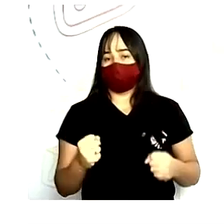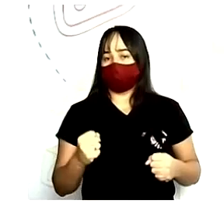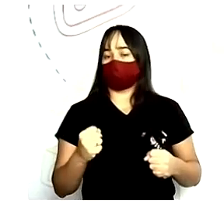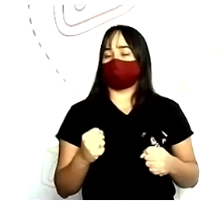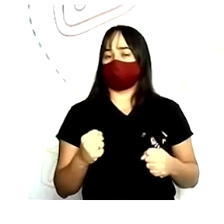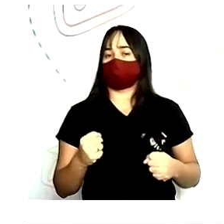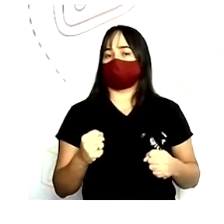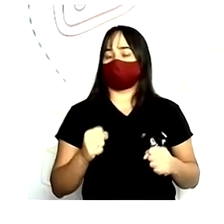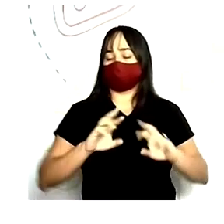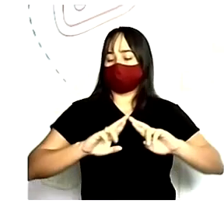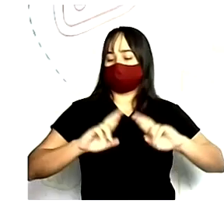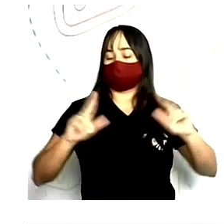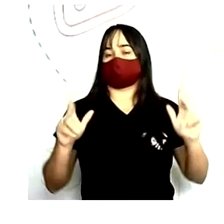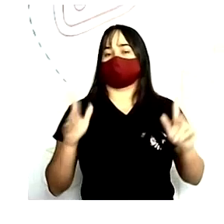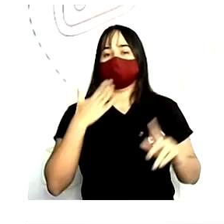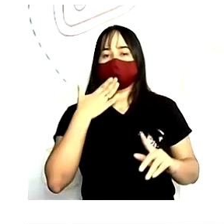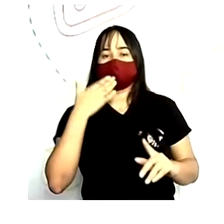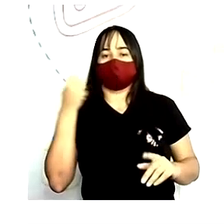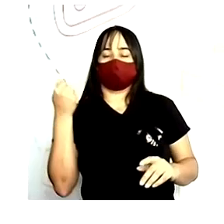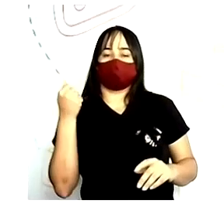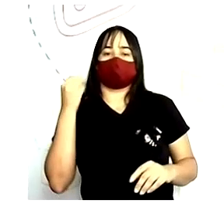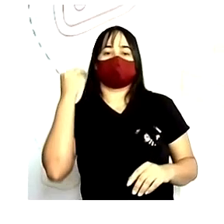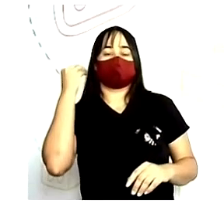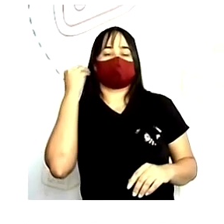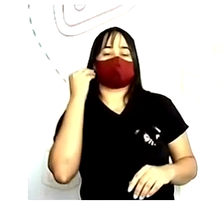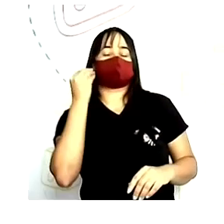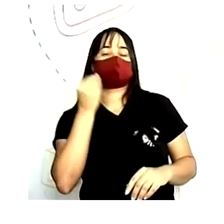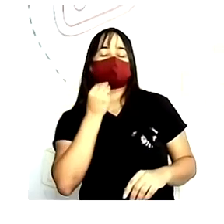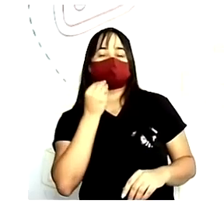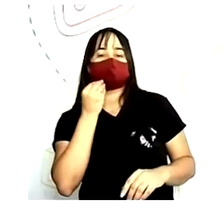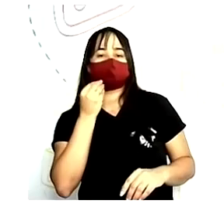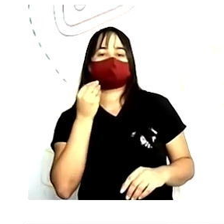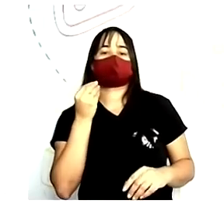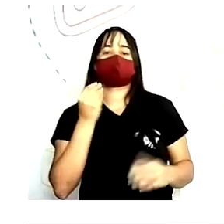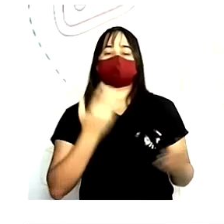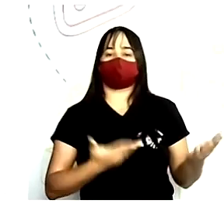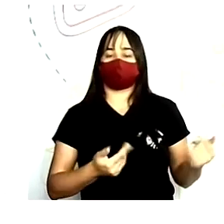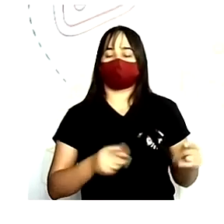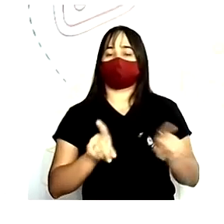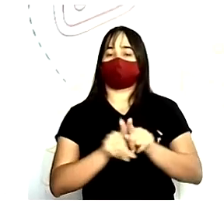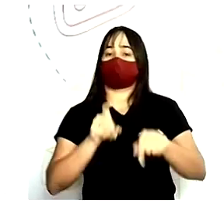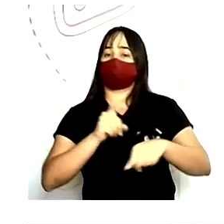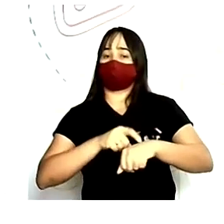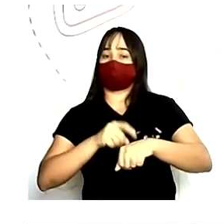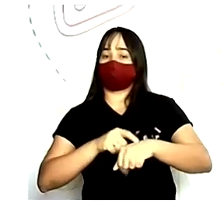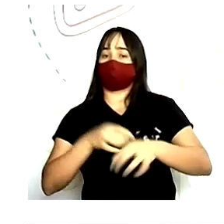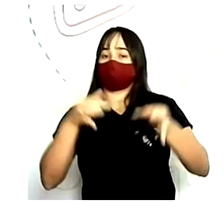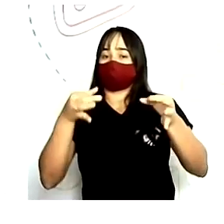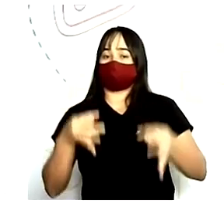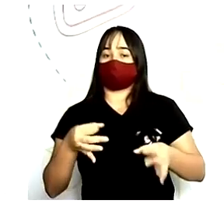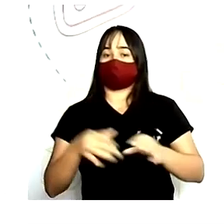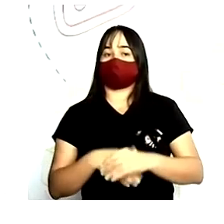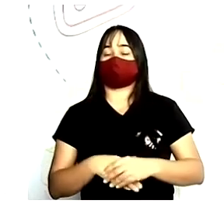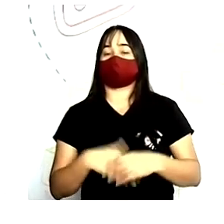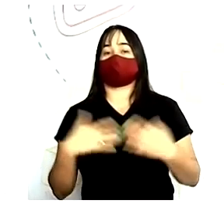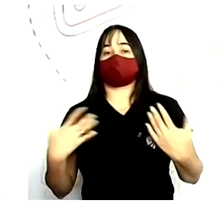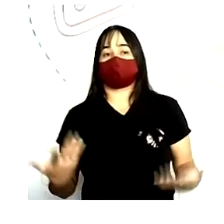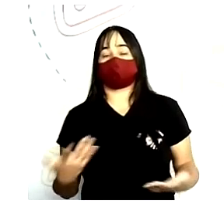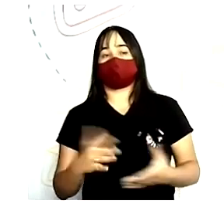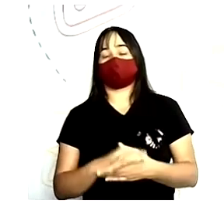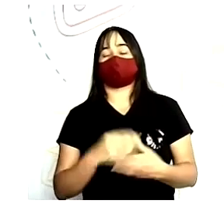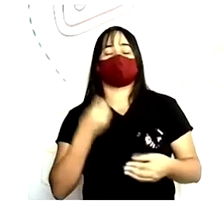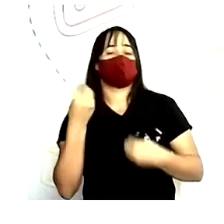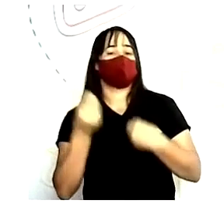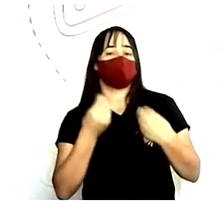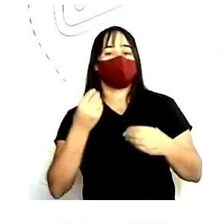sexualidade vai ser melhor aproveitada pelos adolescentes e também no tempo certo. Bem, então como é que a gente